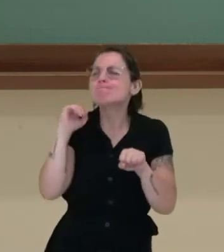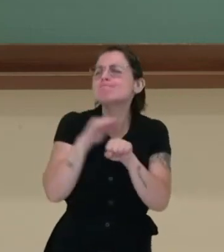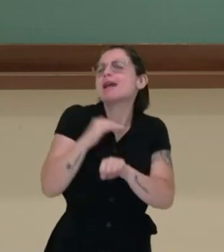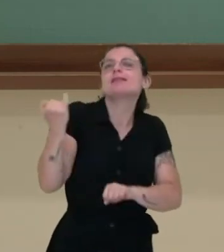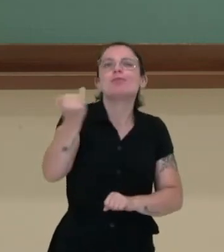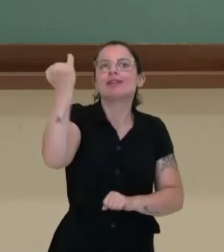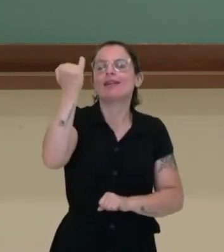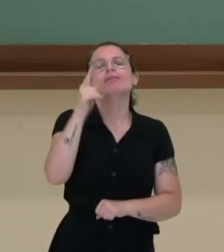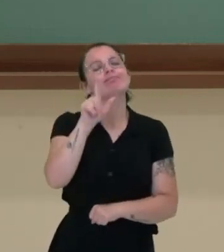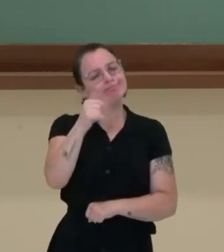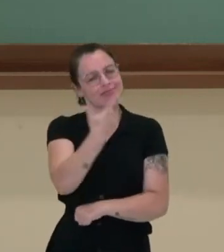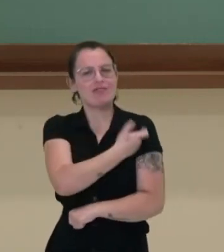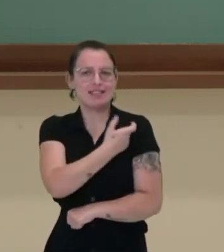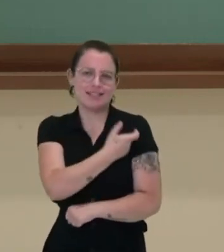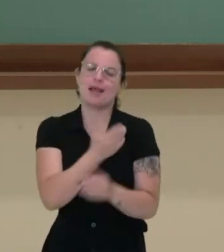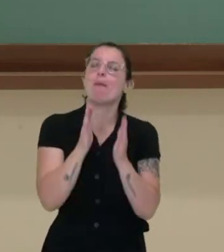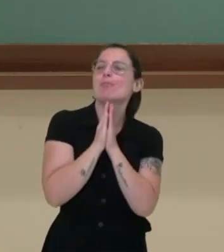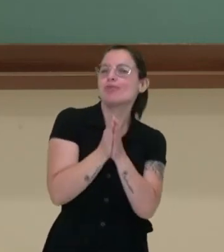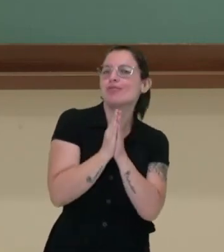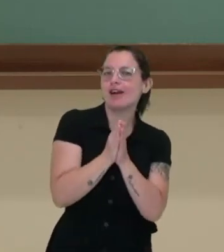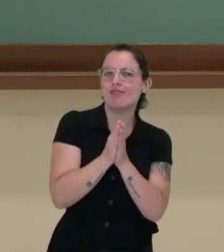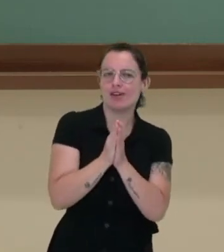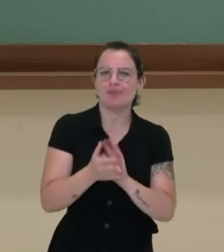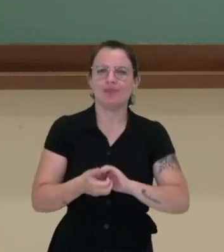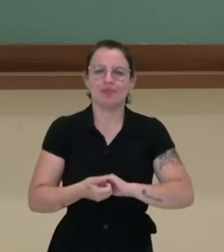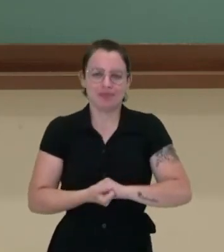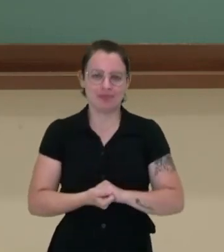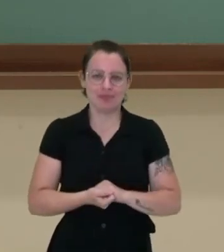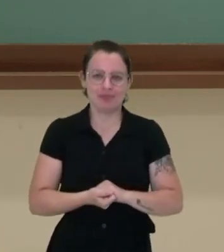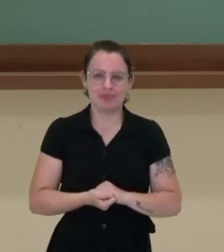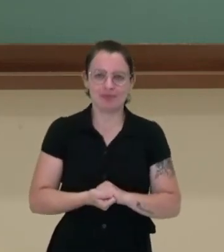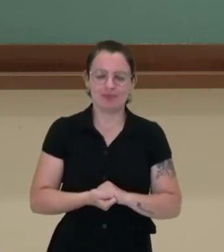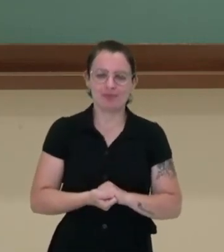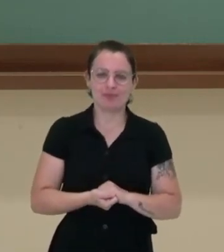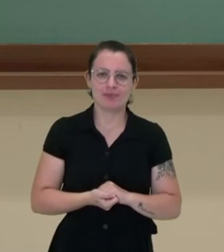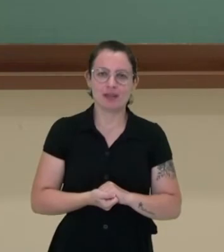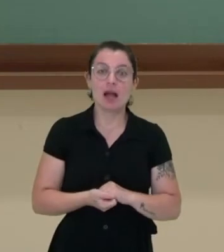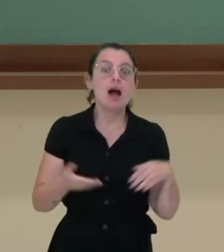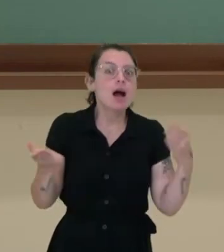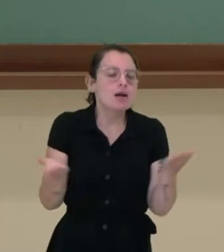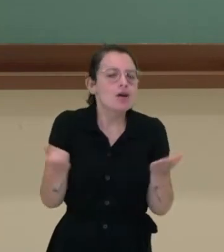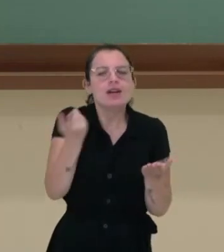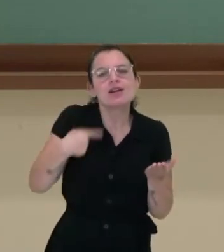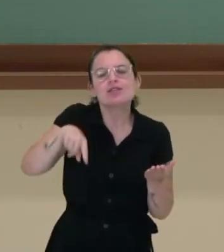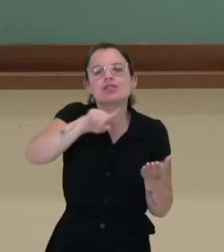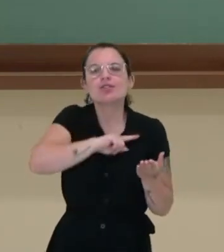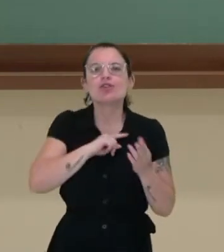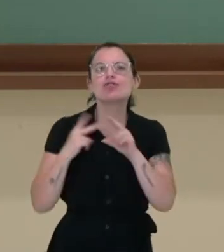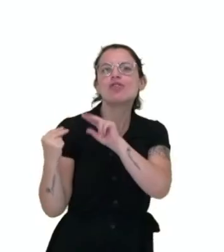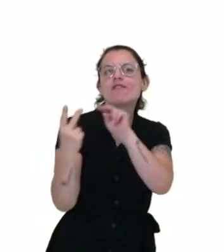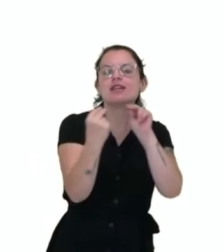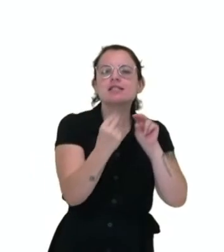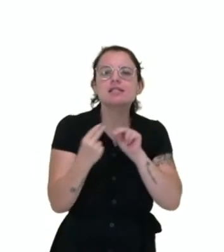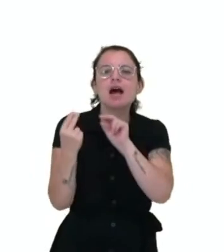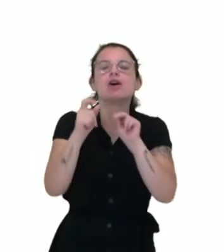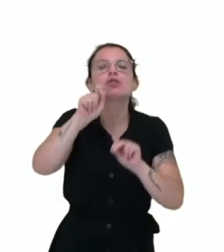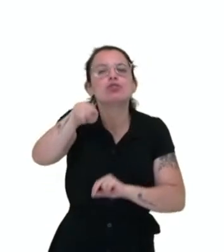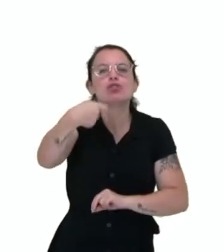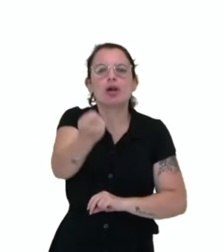tomar a vacina, por favor. Vamos lá. Vamos falar então de herpes.